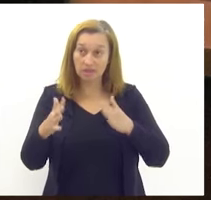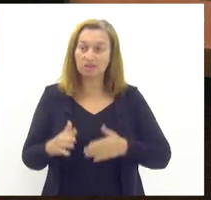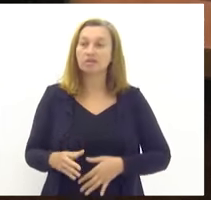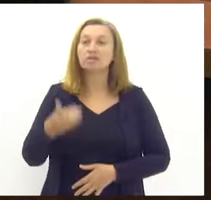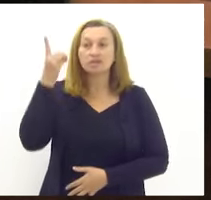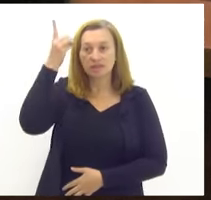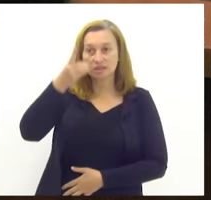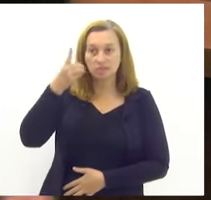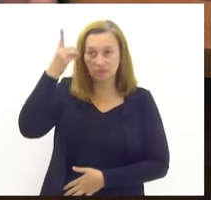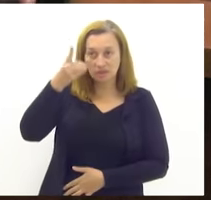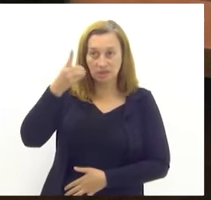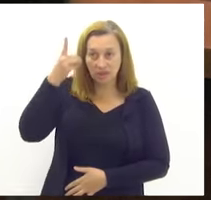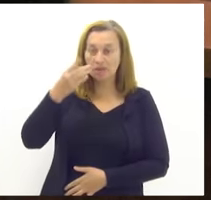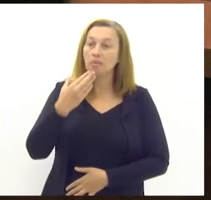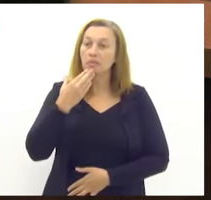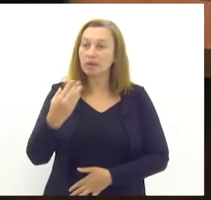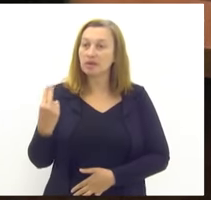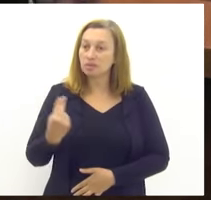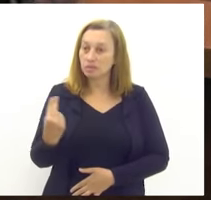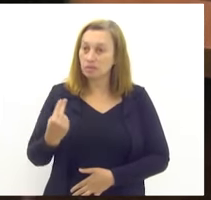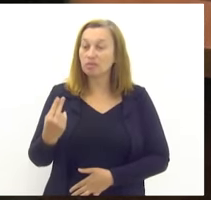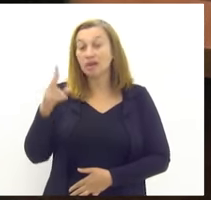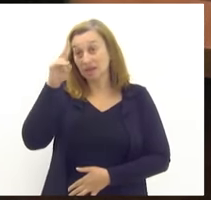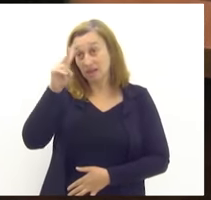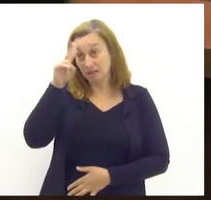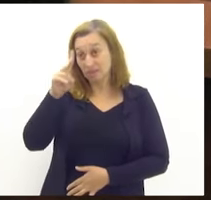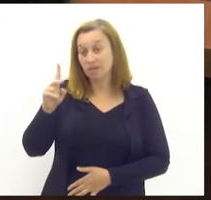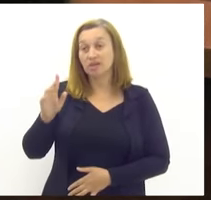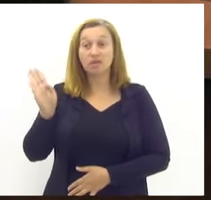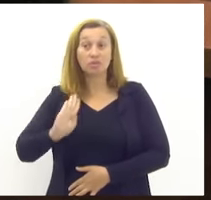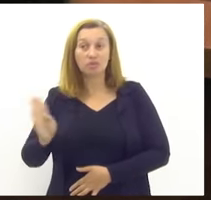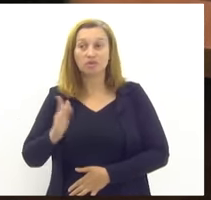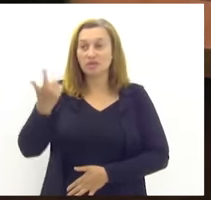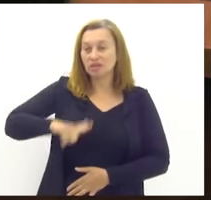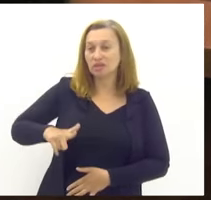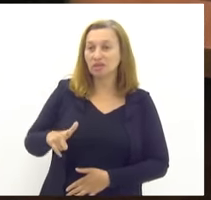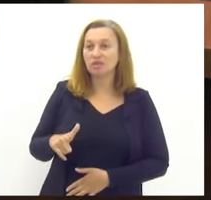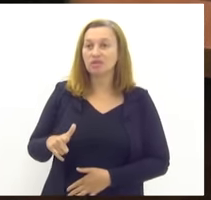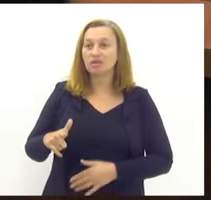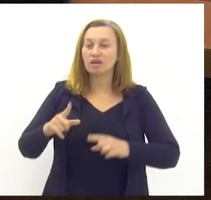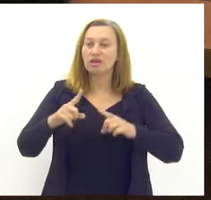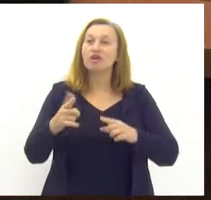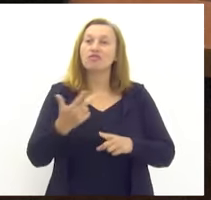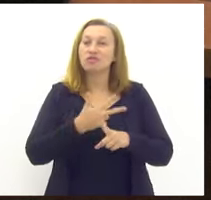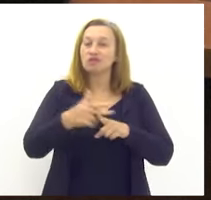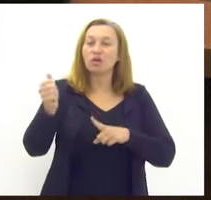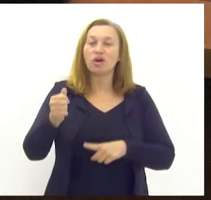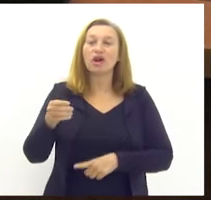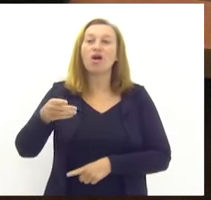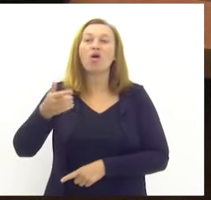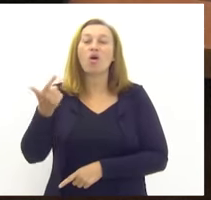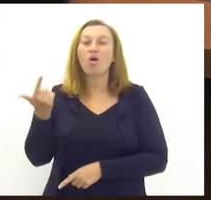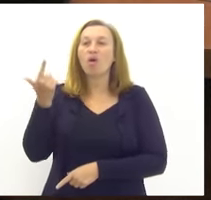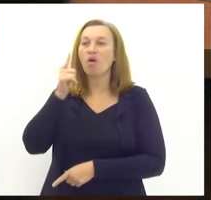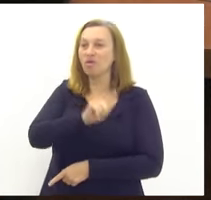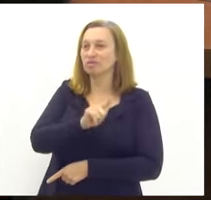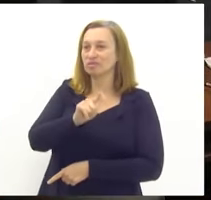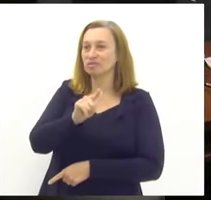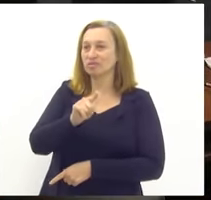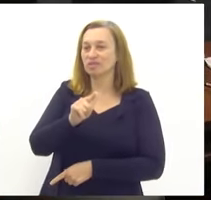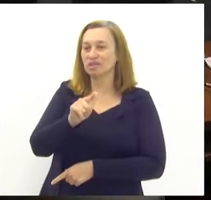Deputado peço com autoria Lembrando que o Botafogo mais uma vez ganhou ontem rumo a ser campeão brasileiro